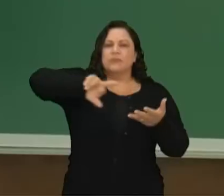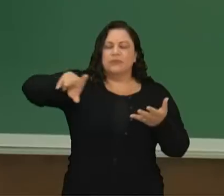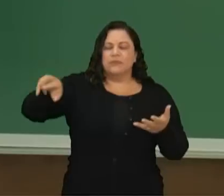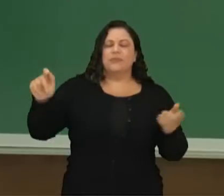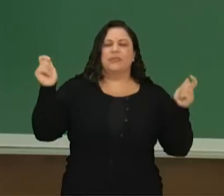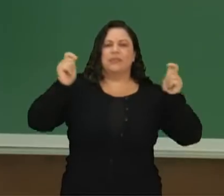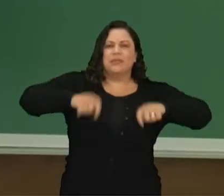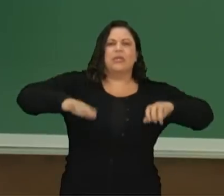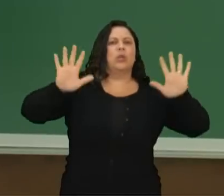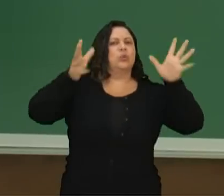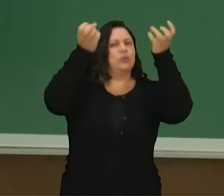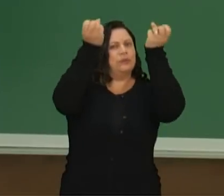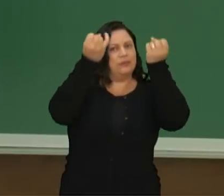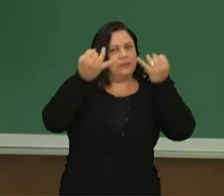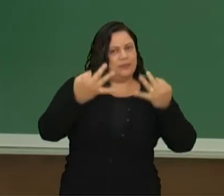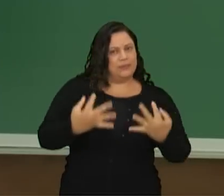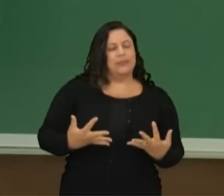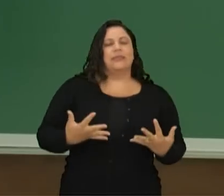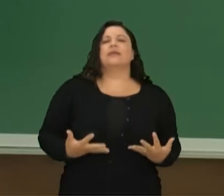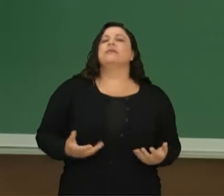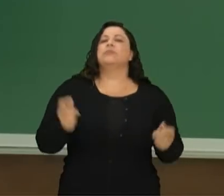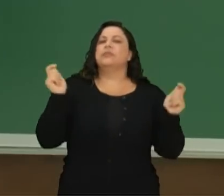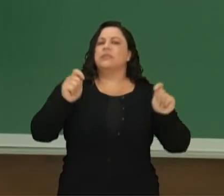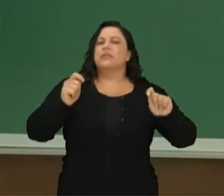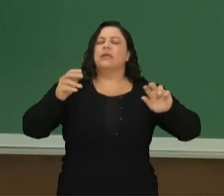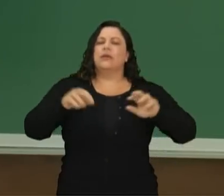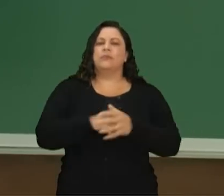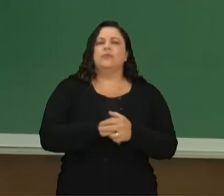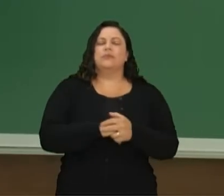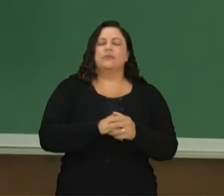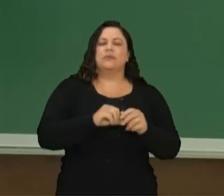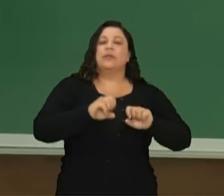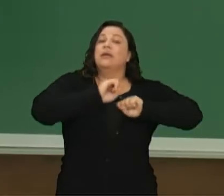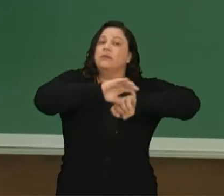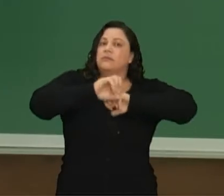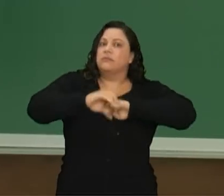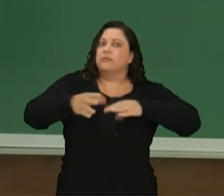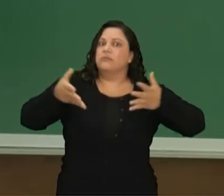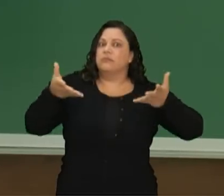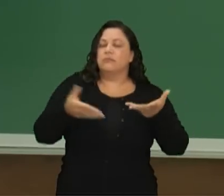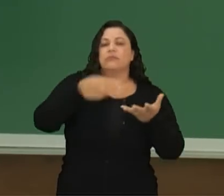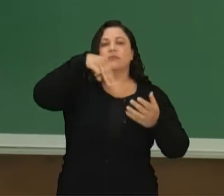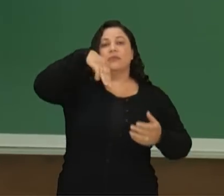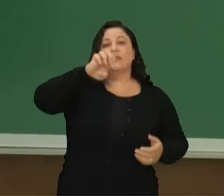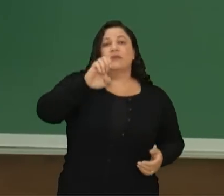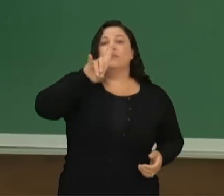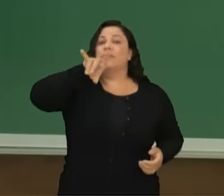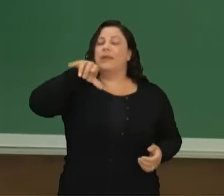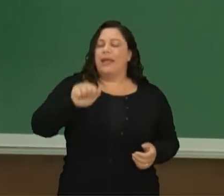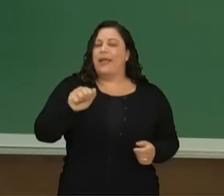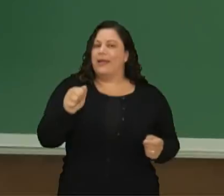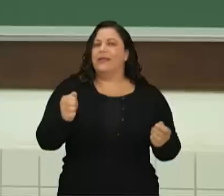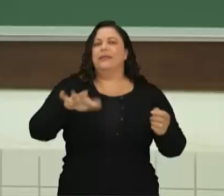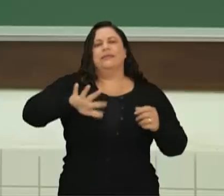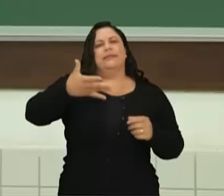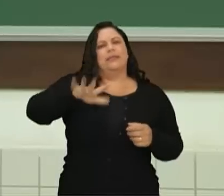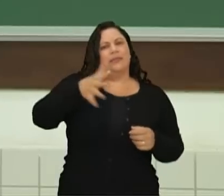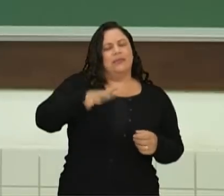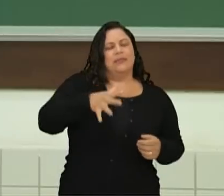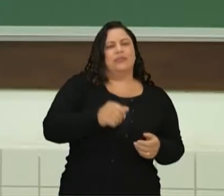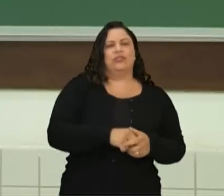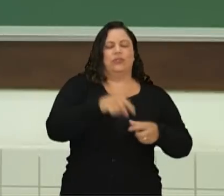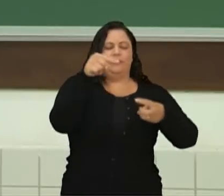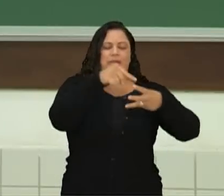como nós já falamos anteriormente, nós trabalhamos as médias, que são a média aritmética, a média ponderada, a